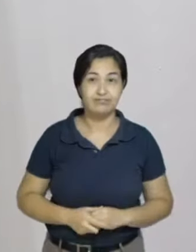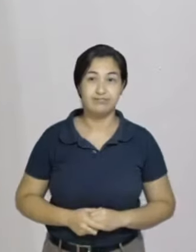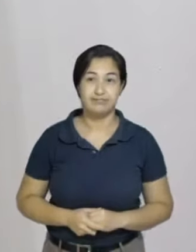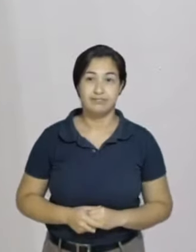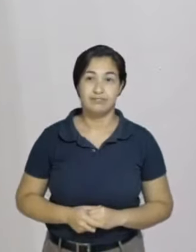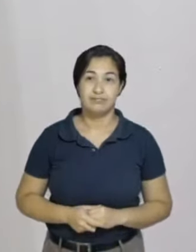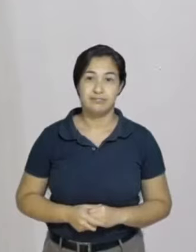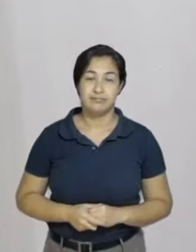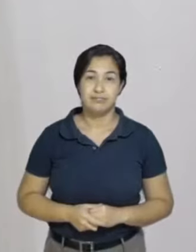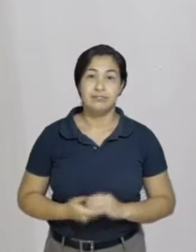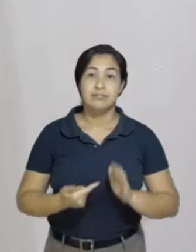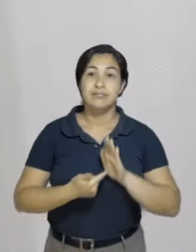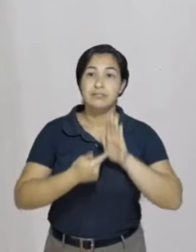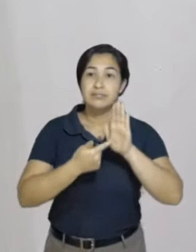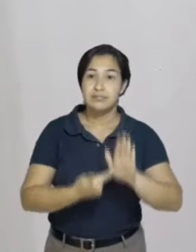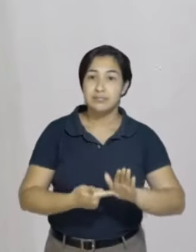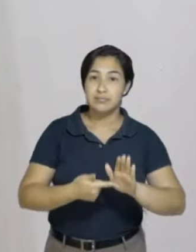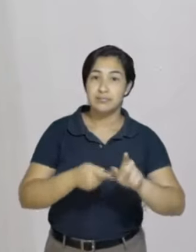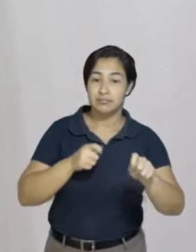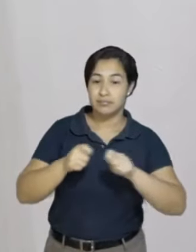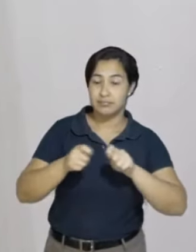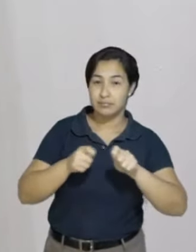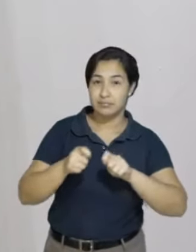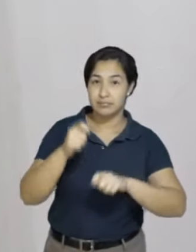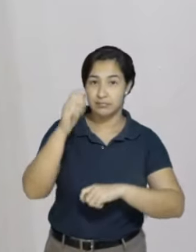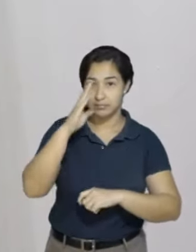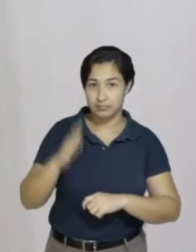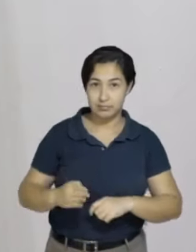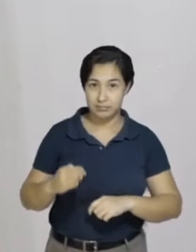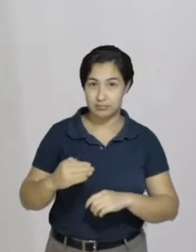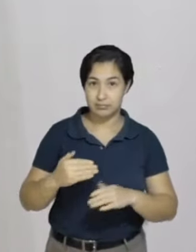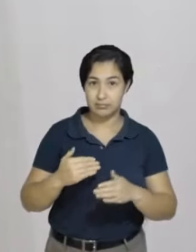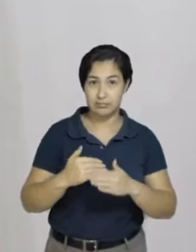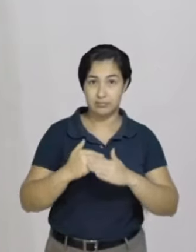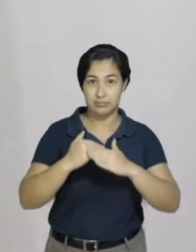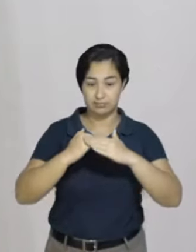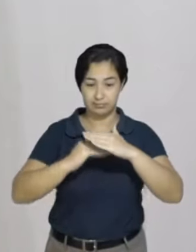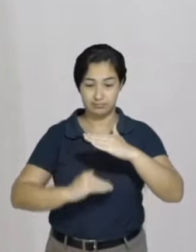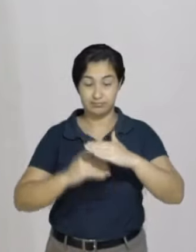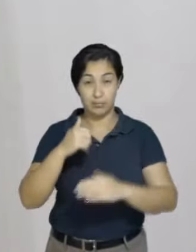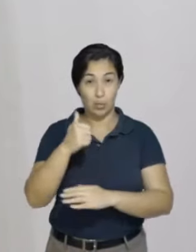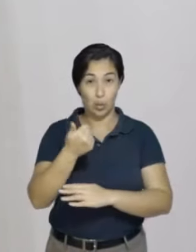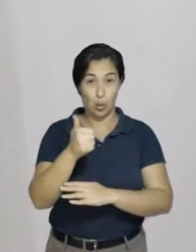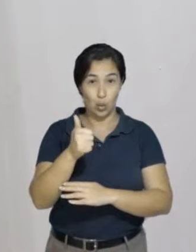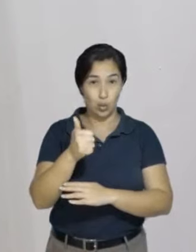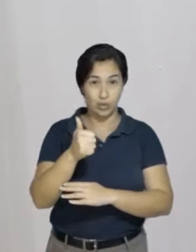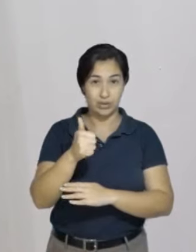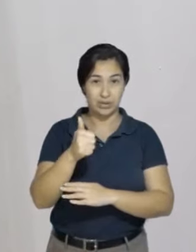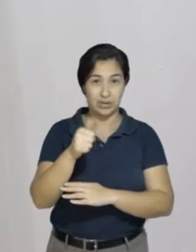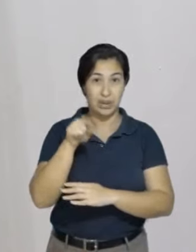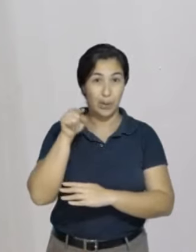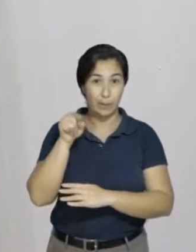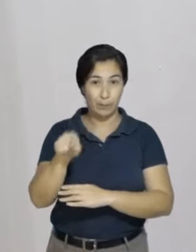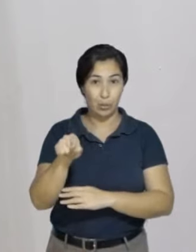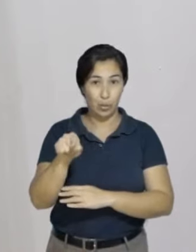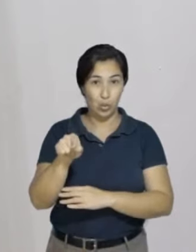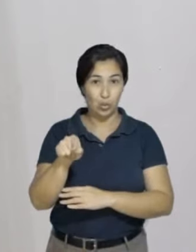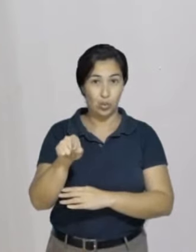o indicador econômico do Brasil recuou 11 pontos no primeiro trimestre de